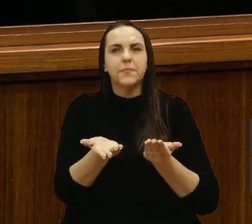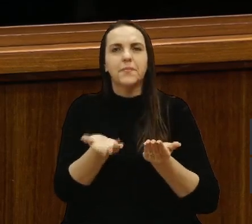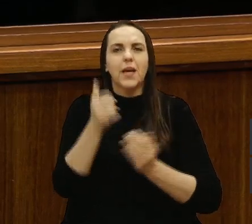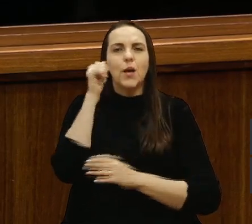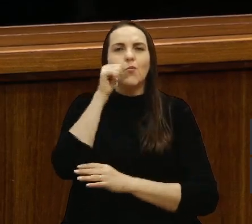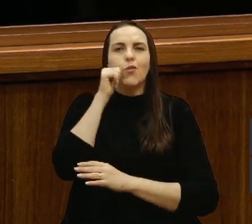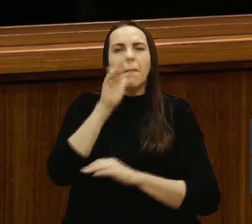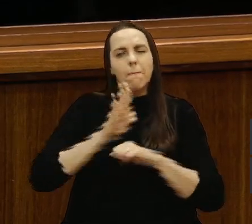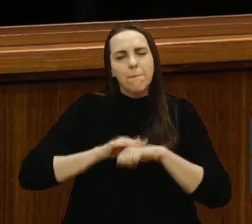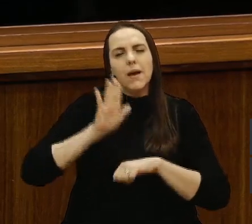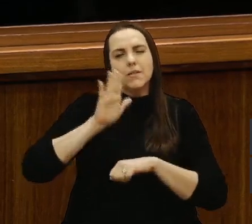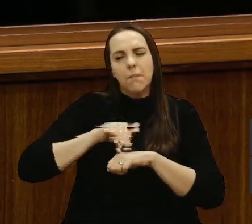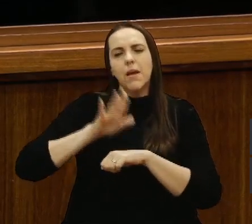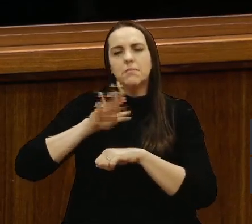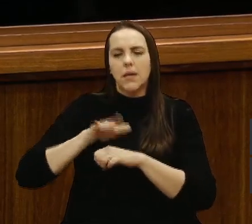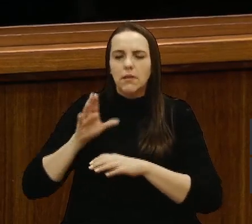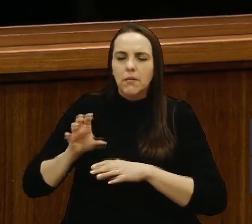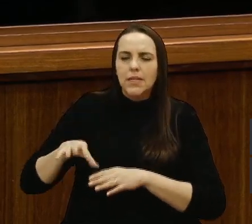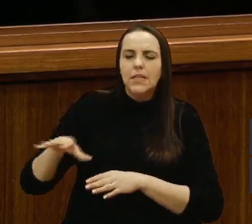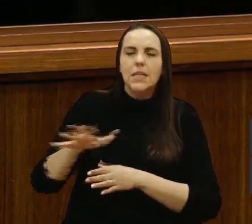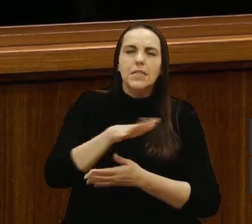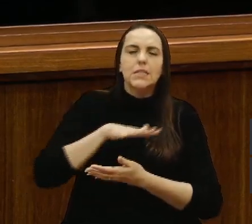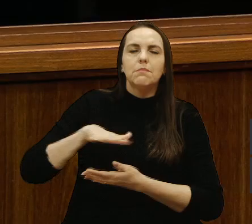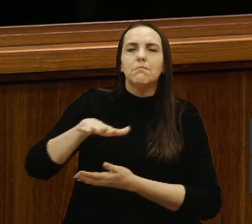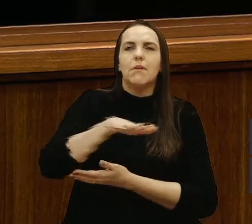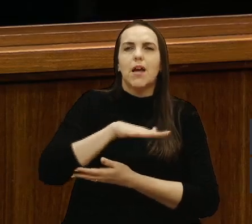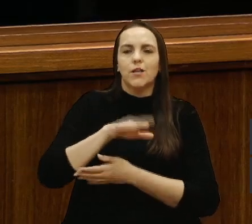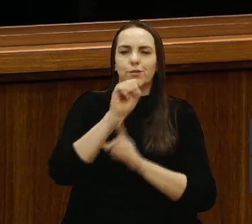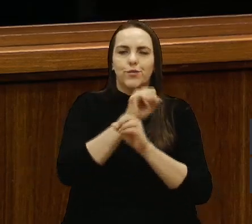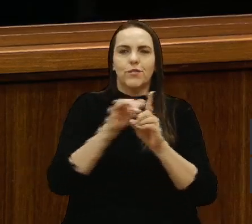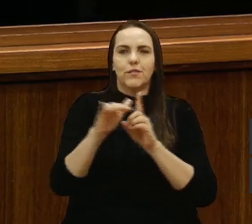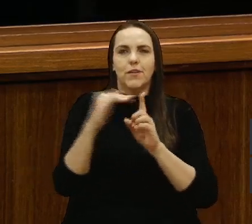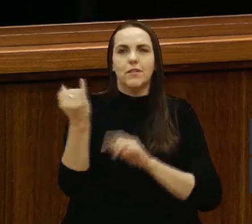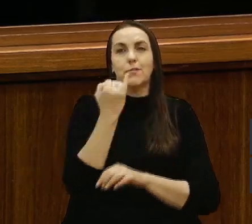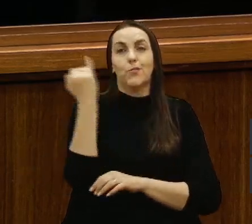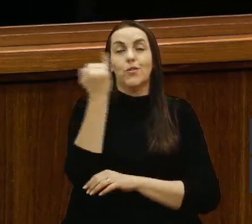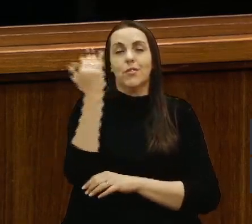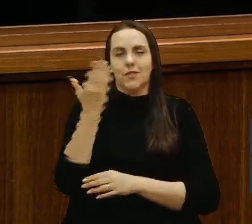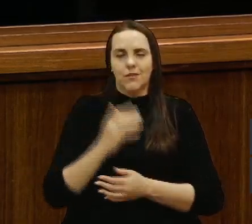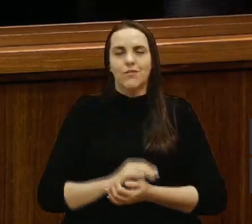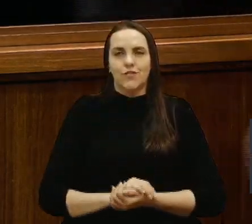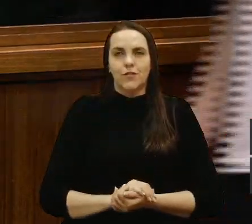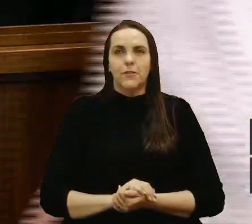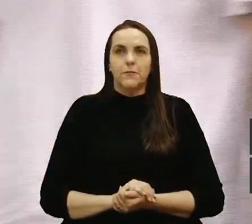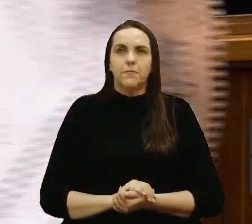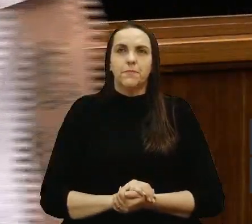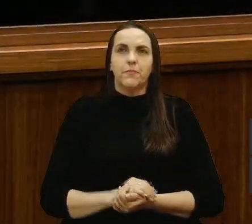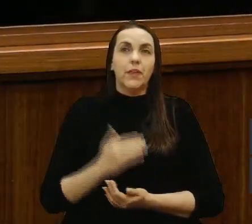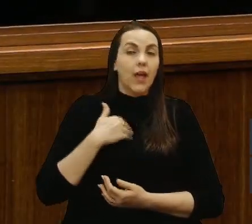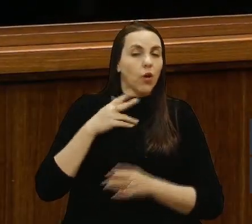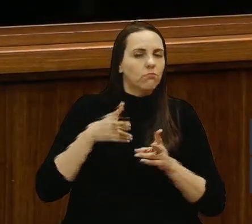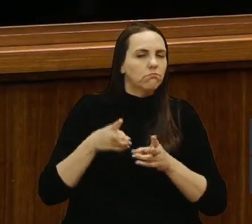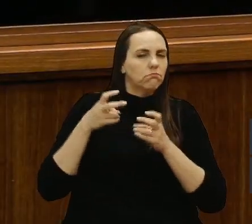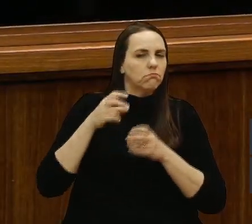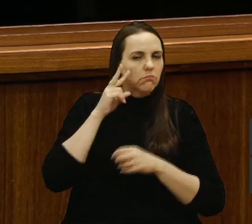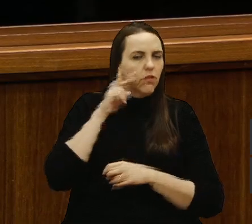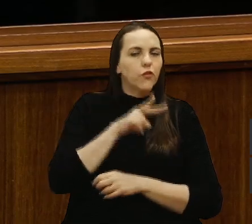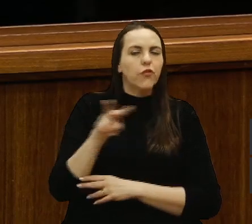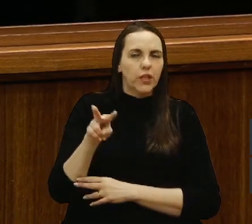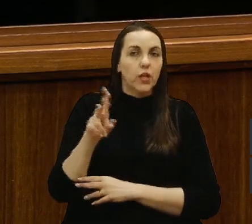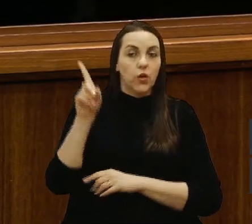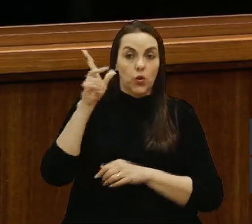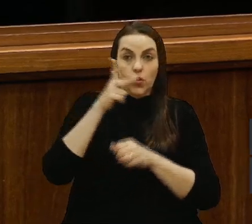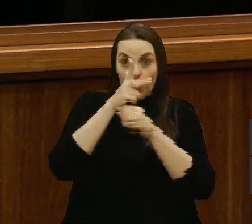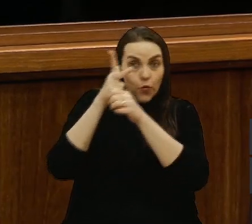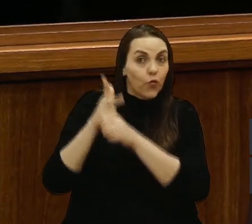mulheres cada vez mais ocupem espaços sociais importantes da nossa sociedade. Eu vi um